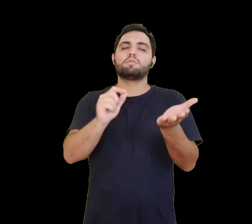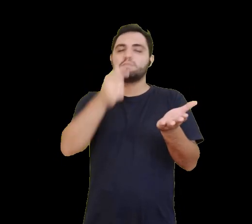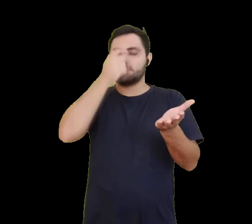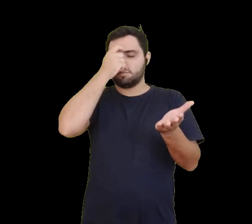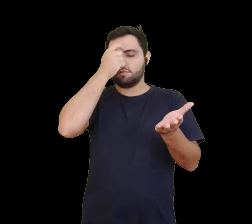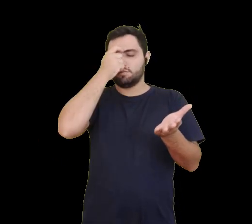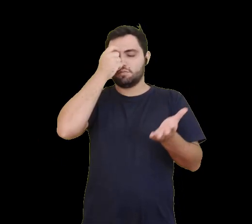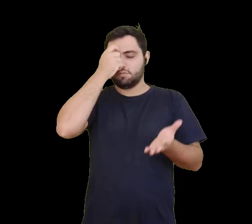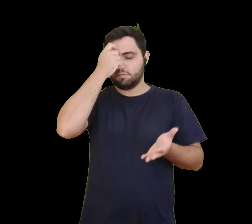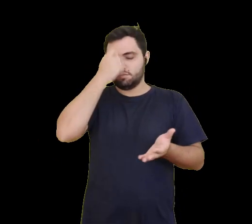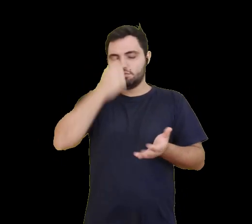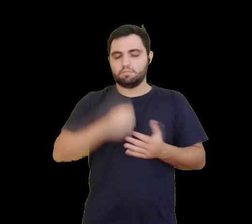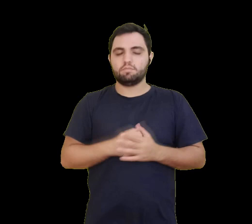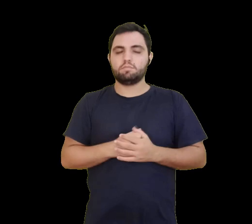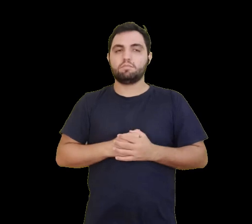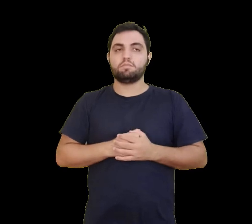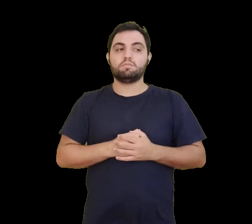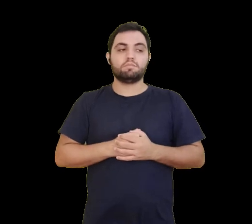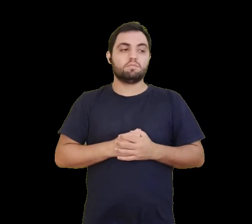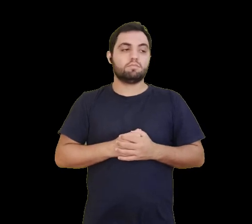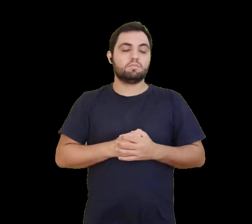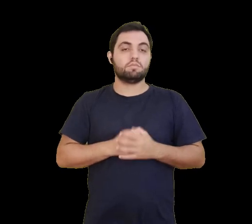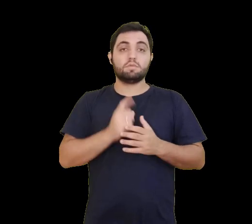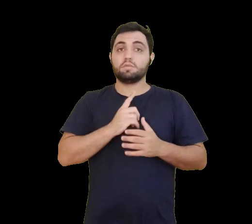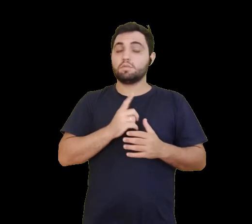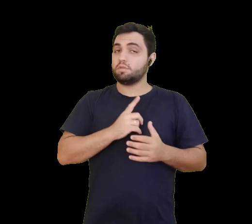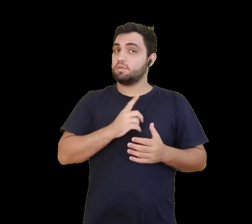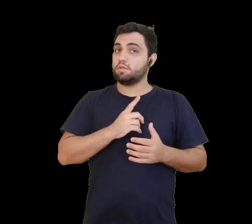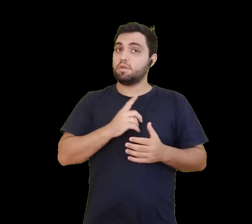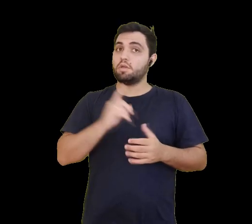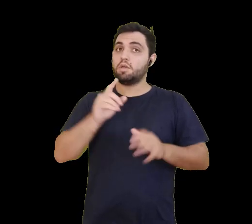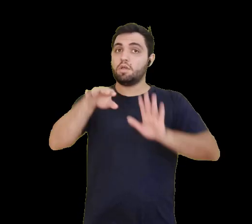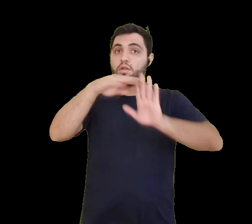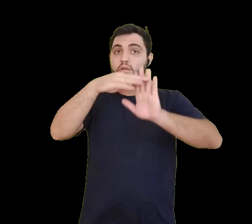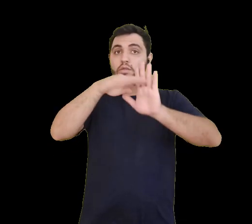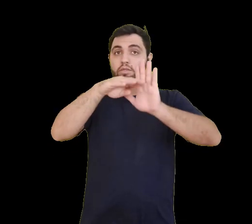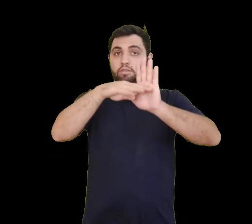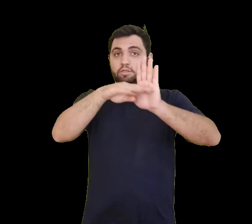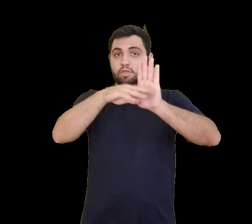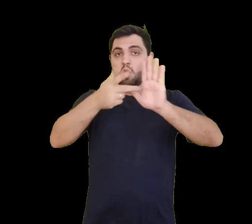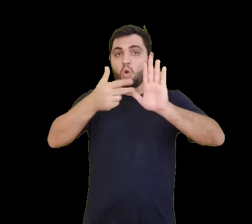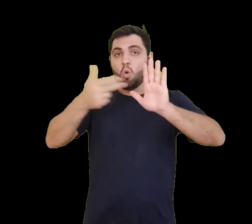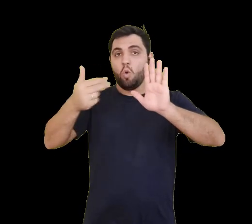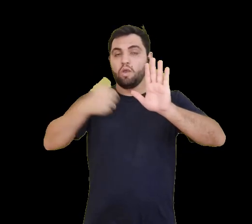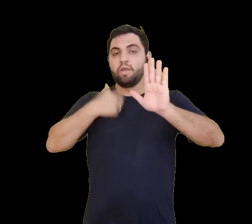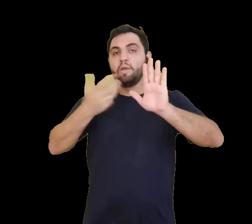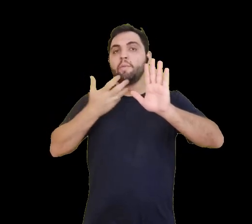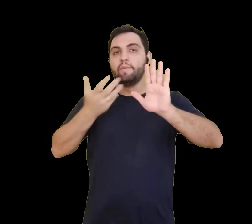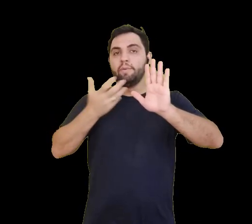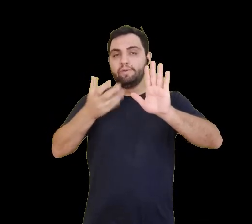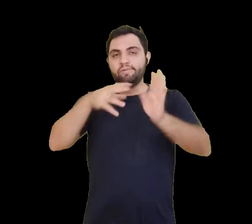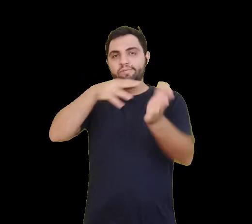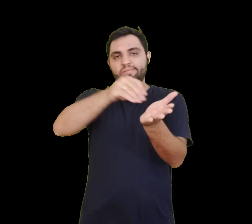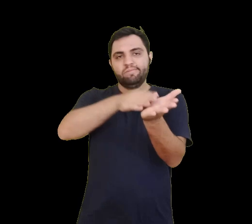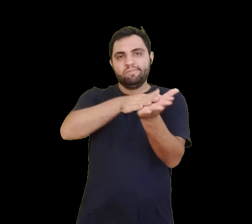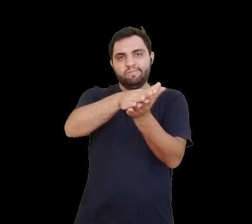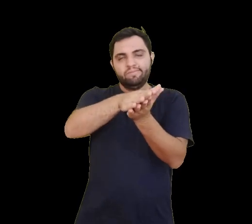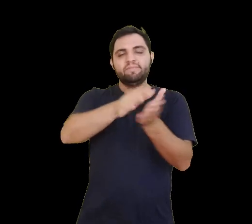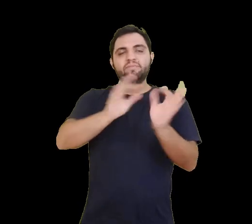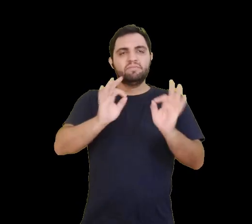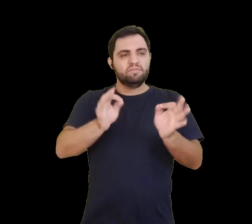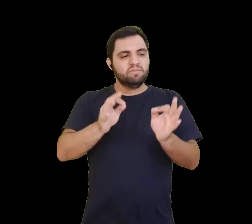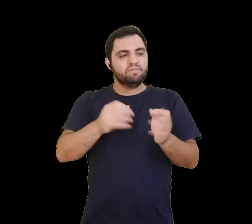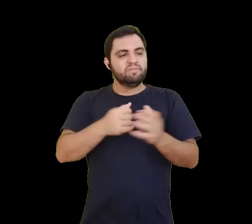pendrive aí? O que tem dentro dessa memória? Tem exatamente uma lista de arquivos que eu quero que sejam impressos, tá? Então eu venho